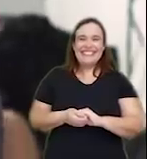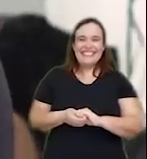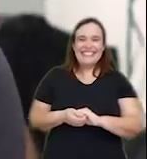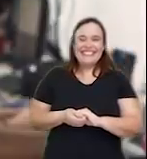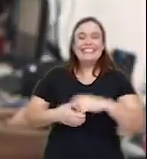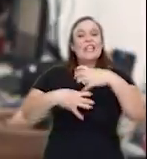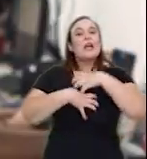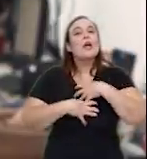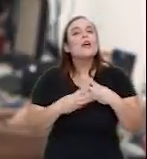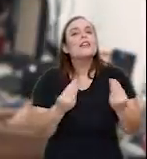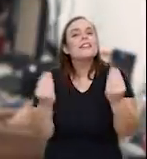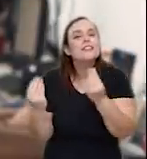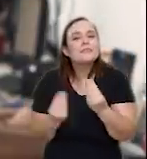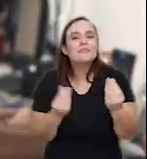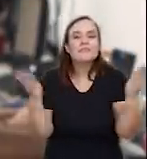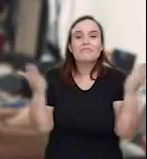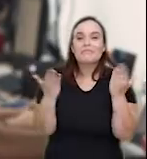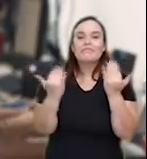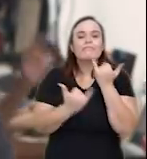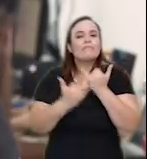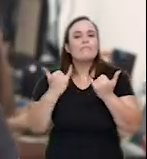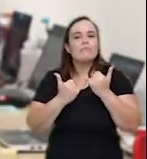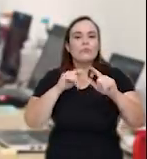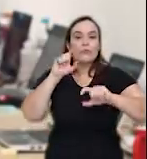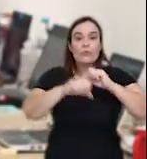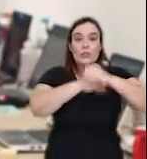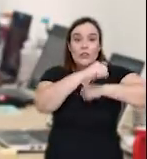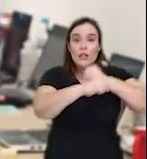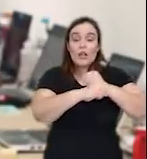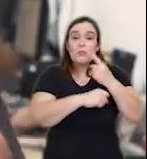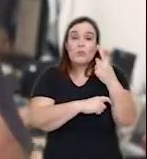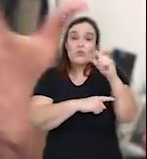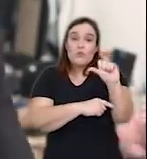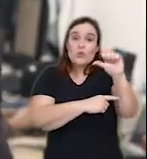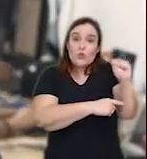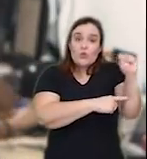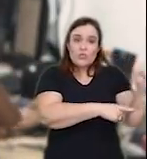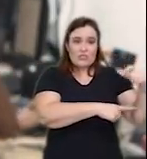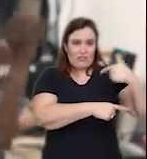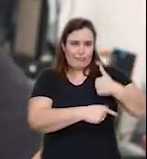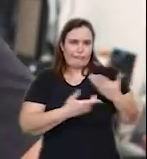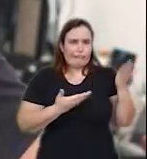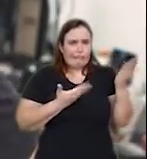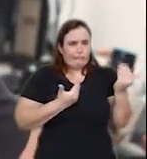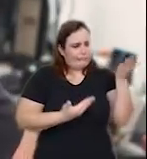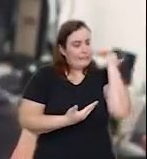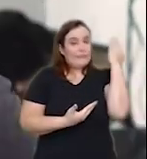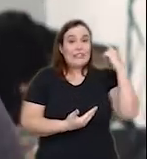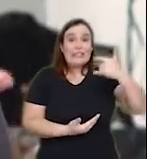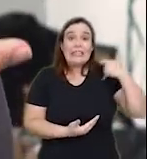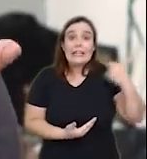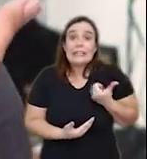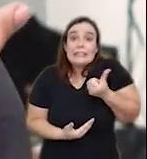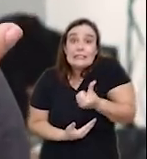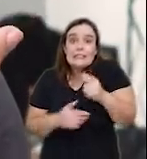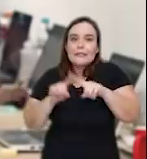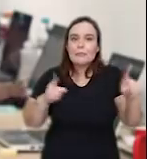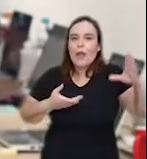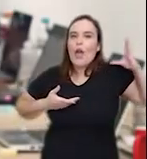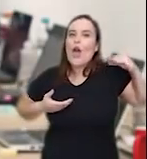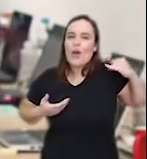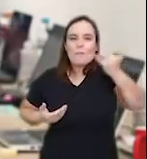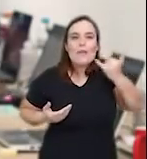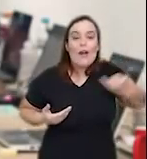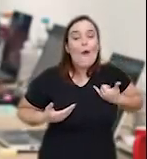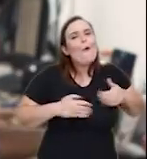e esse clima tem muito a ver com 88 lá moleque deixa eu falar de 88 tinha seis anos de idade mas ele um Dina me